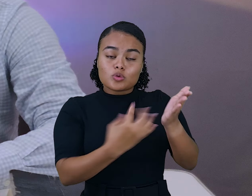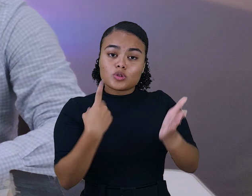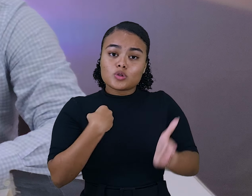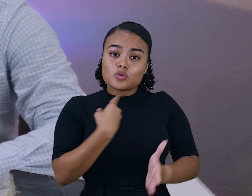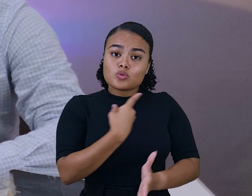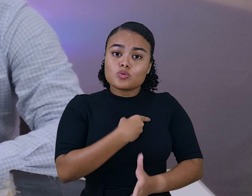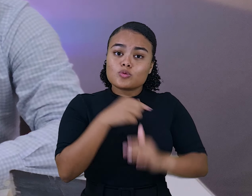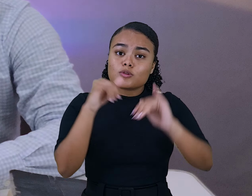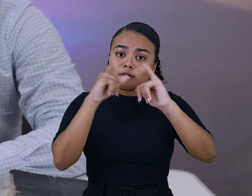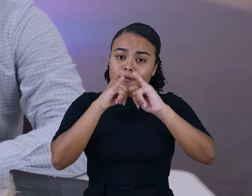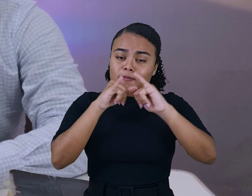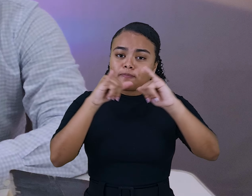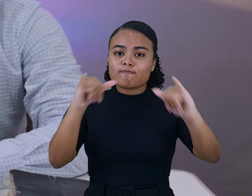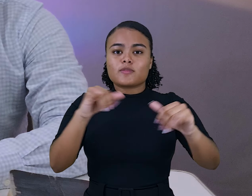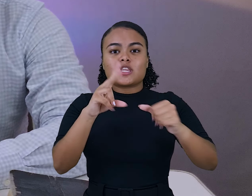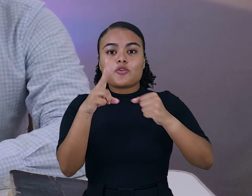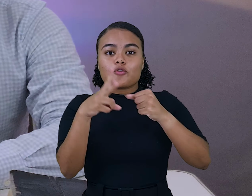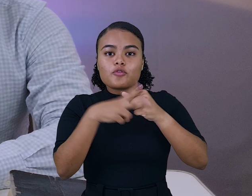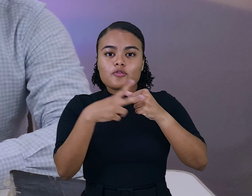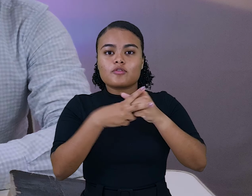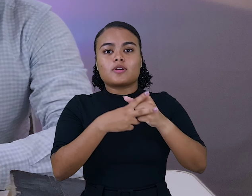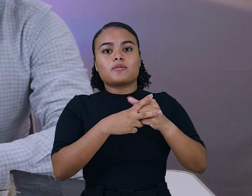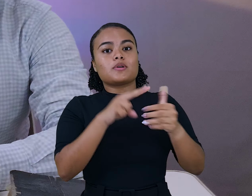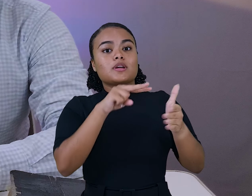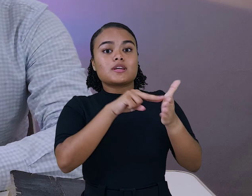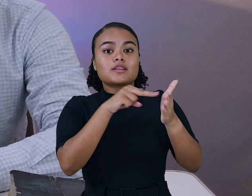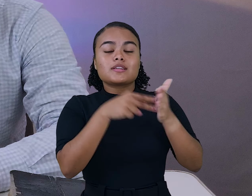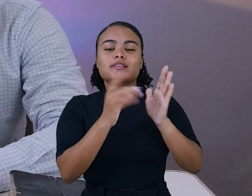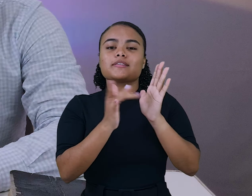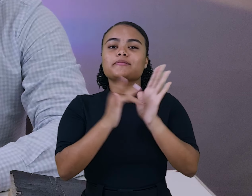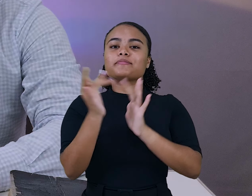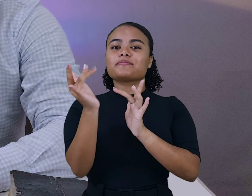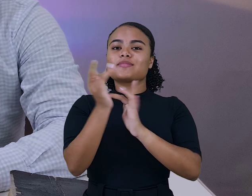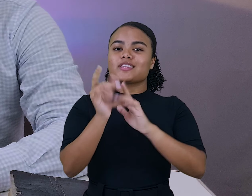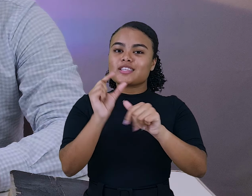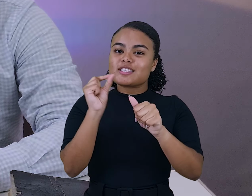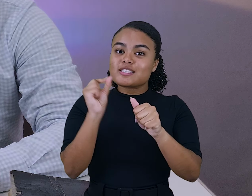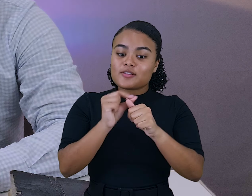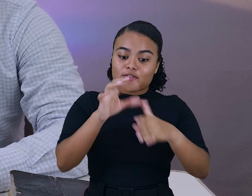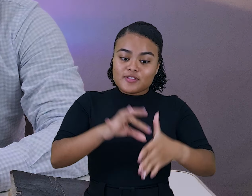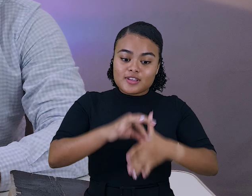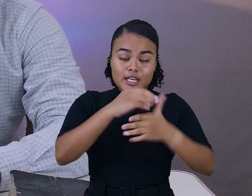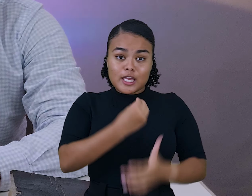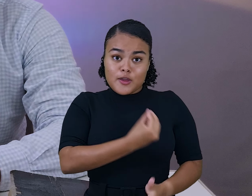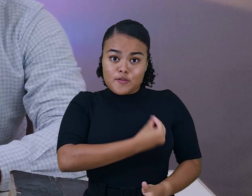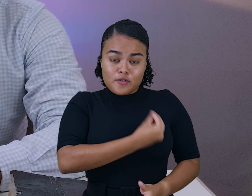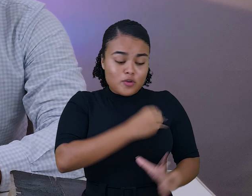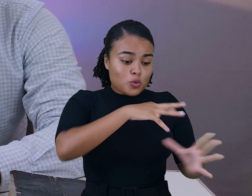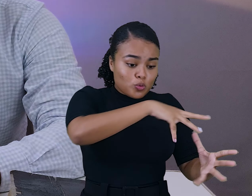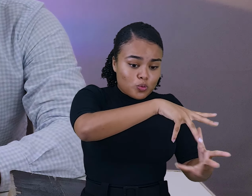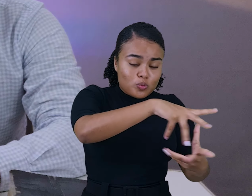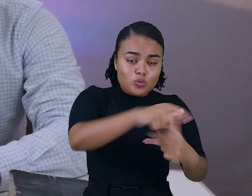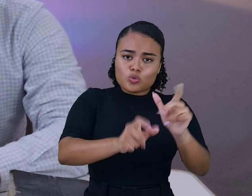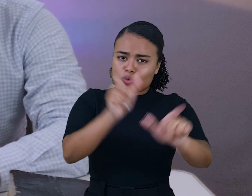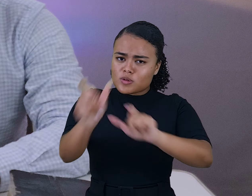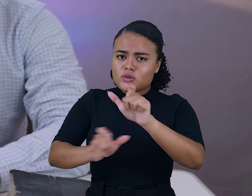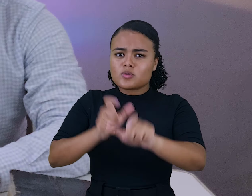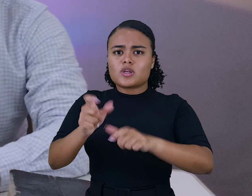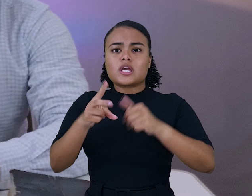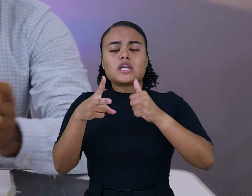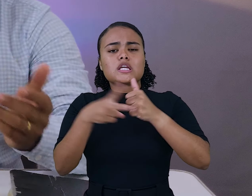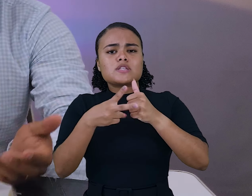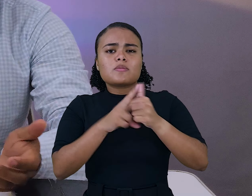nos informar que o Verbo, falando de Jesus, se fez carne e habitou entre nós.